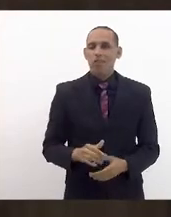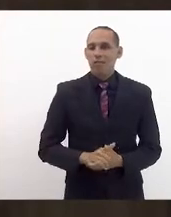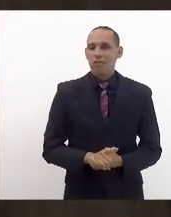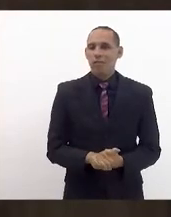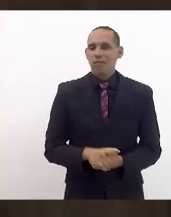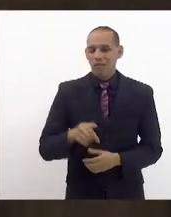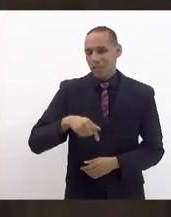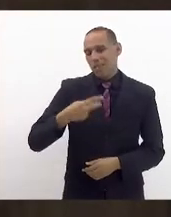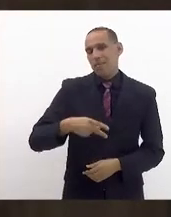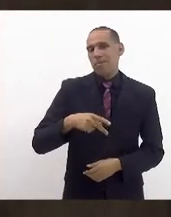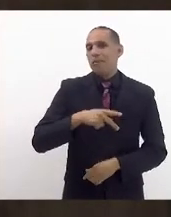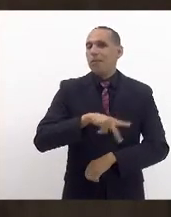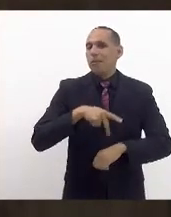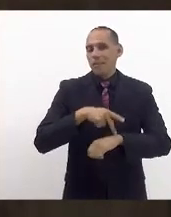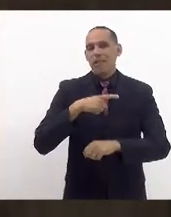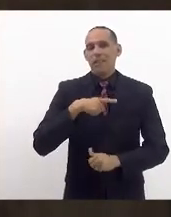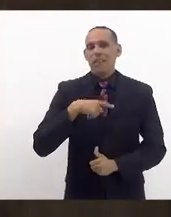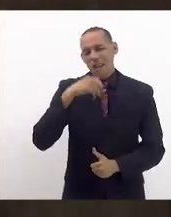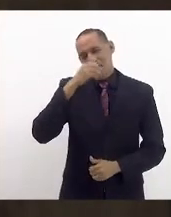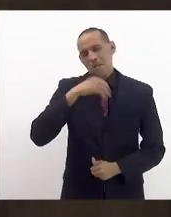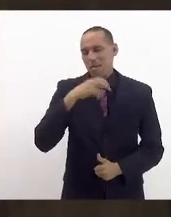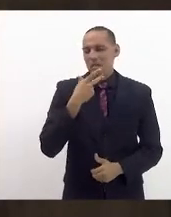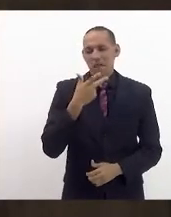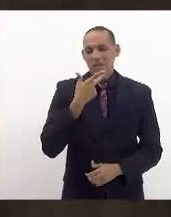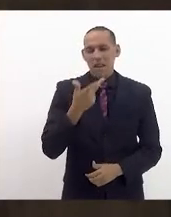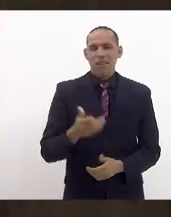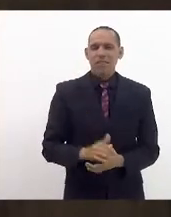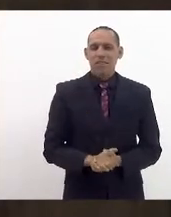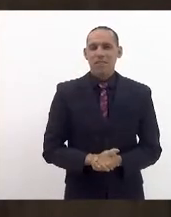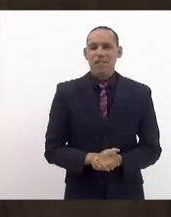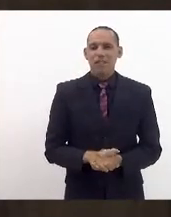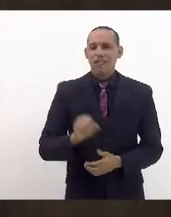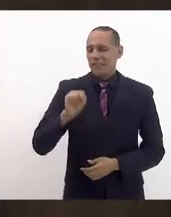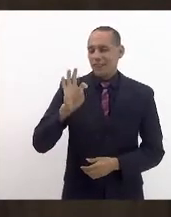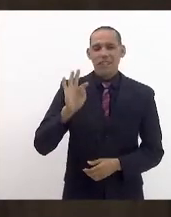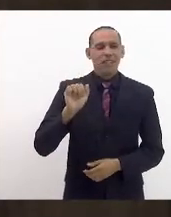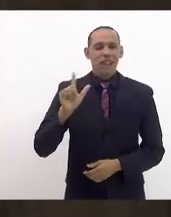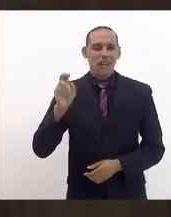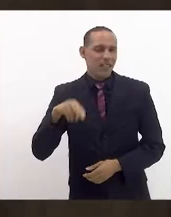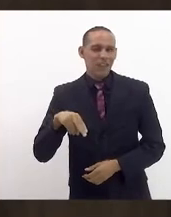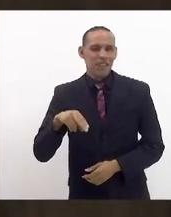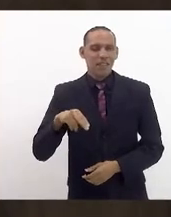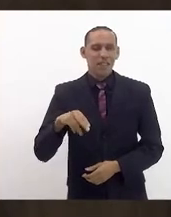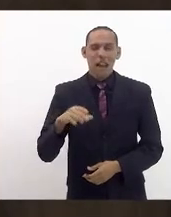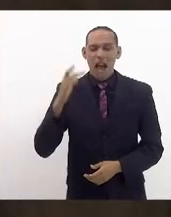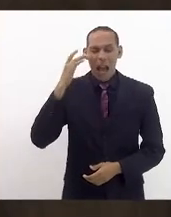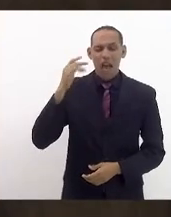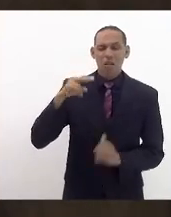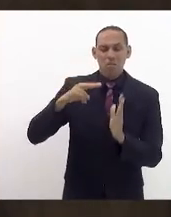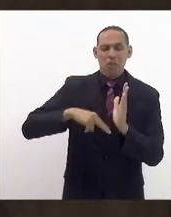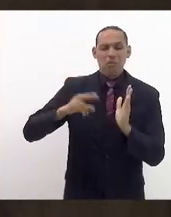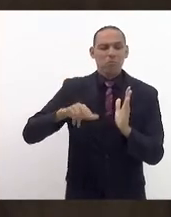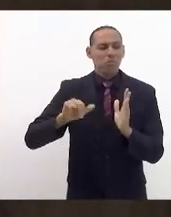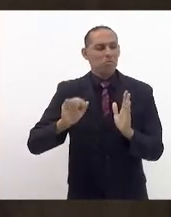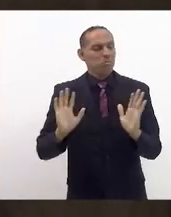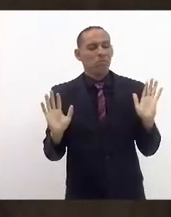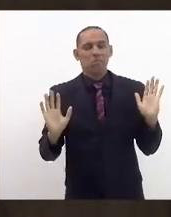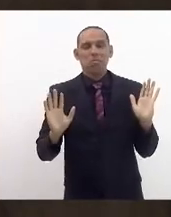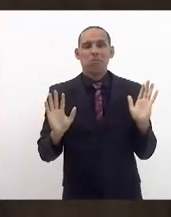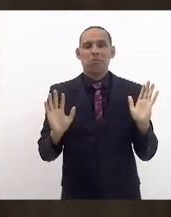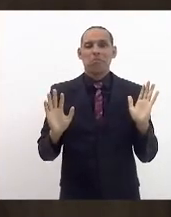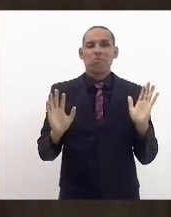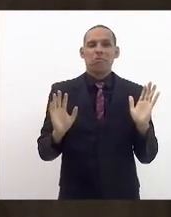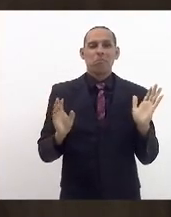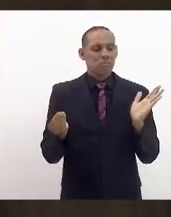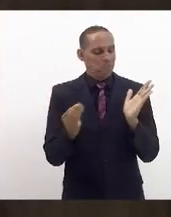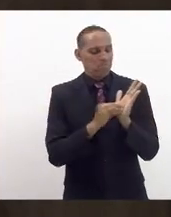no nosso país. Então, é muita ignorância para falar em Stalin, talvez nem tenha lido... Né, talvez nem tenha lido o que